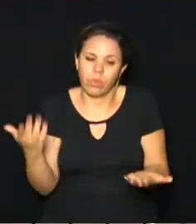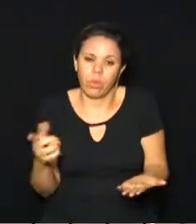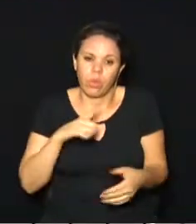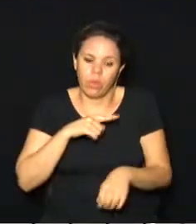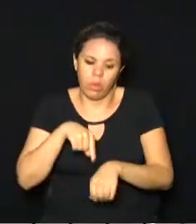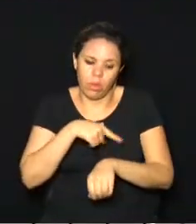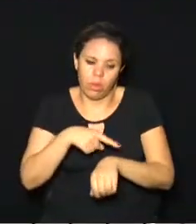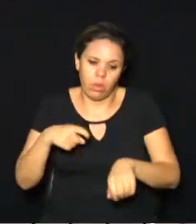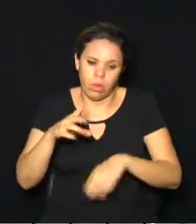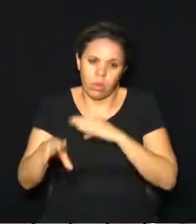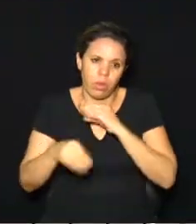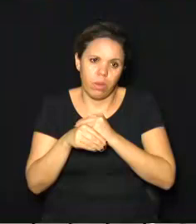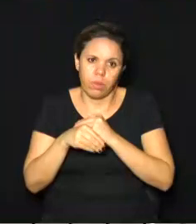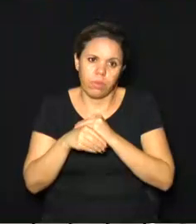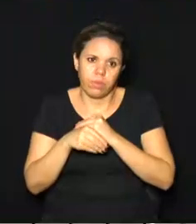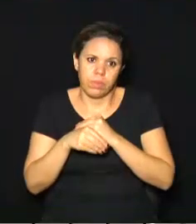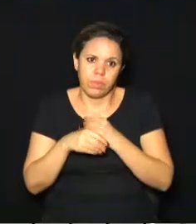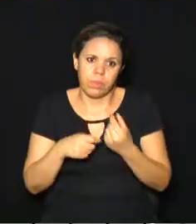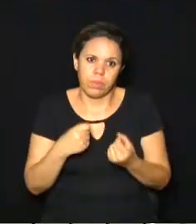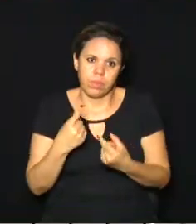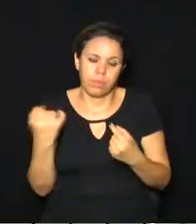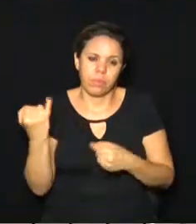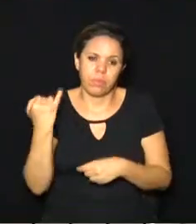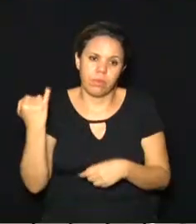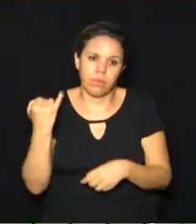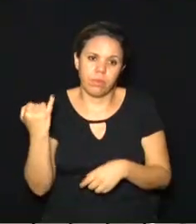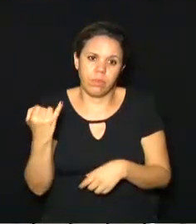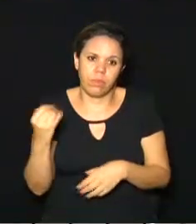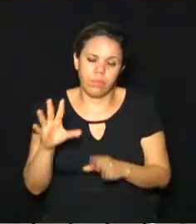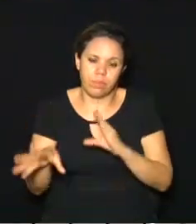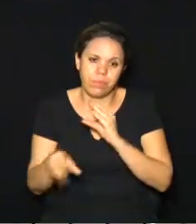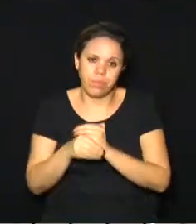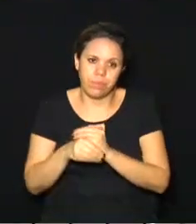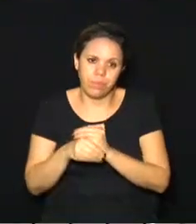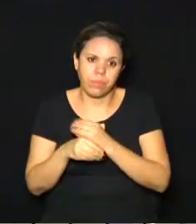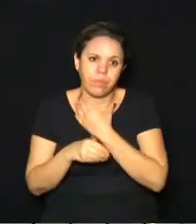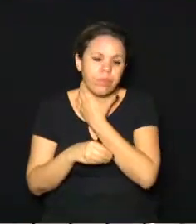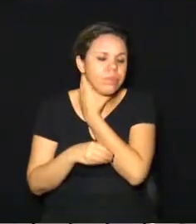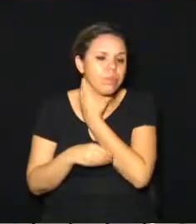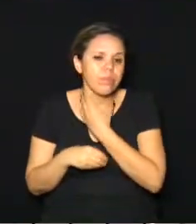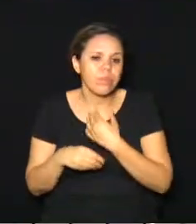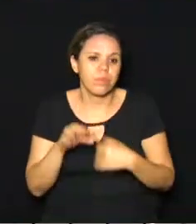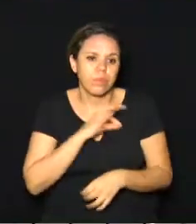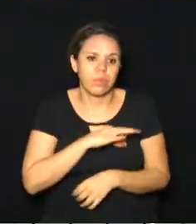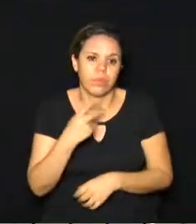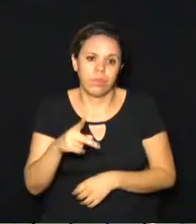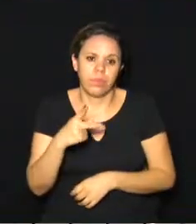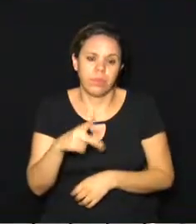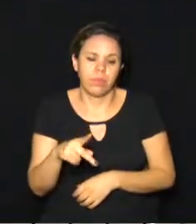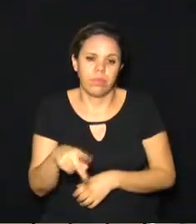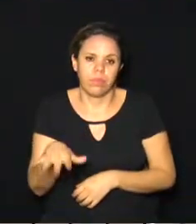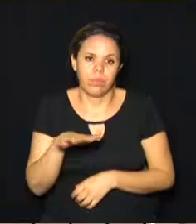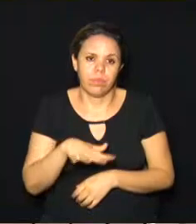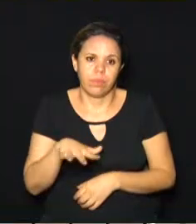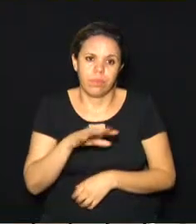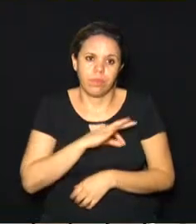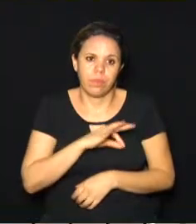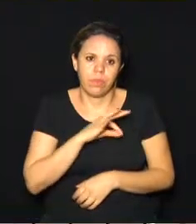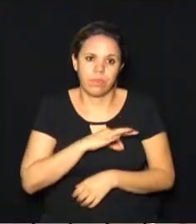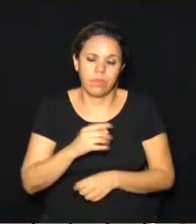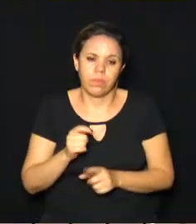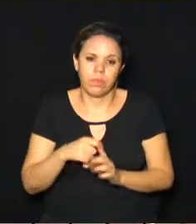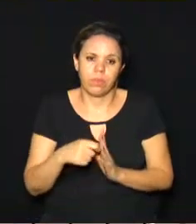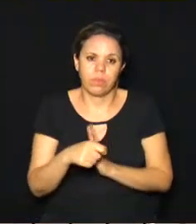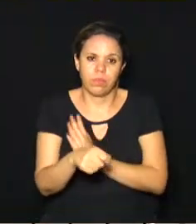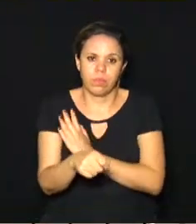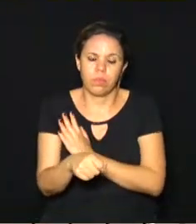horas complementares algo muito importante para a composição do seu salário e da sua renda